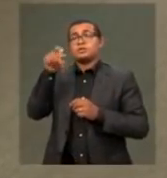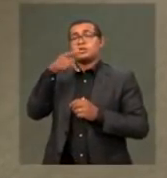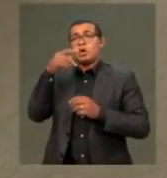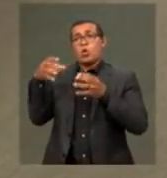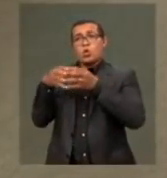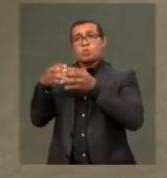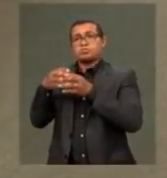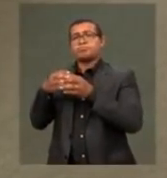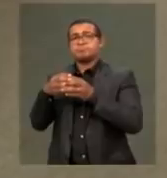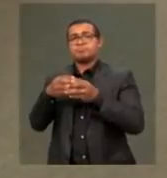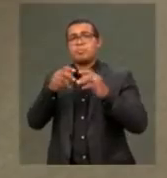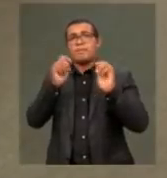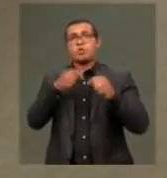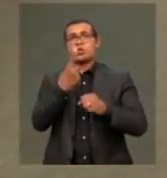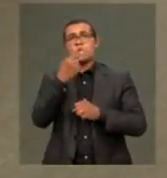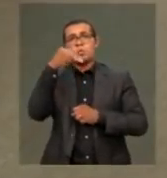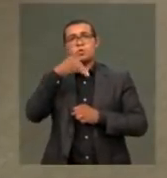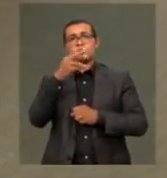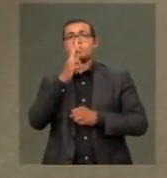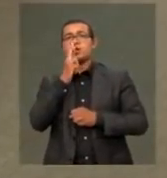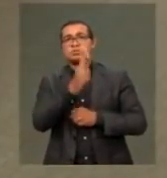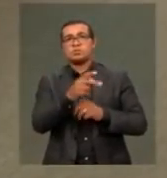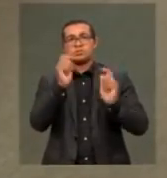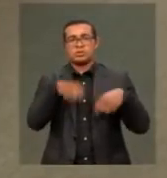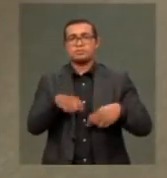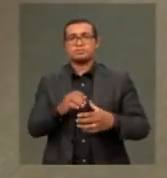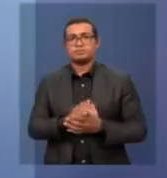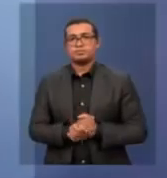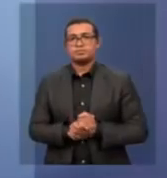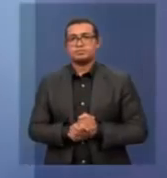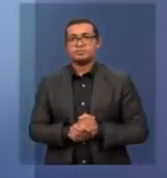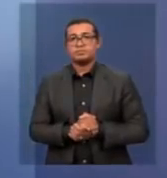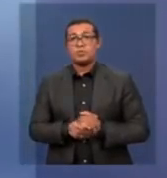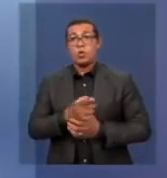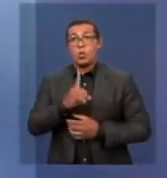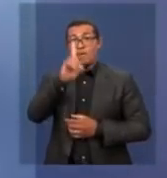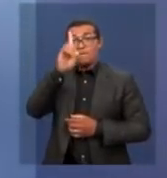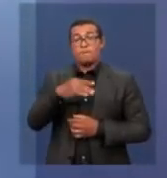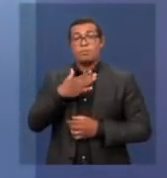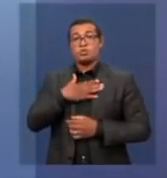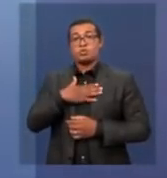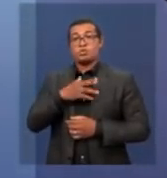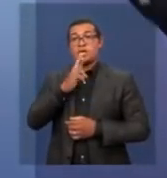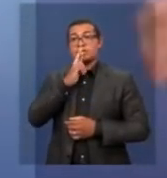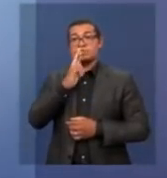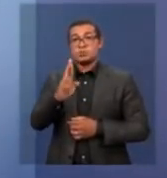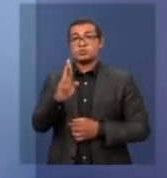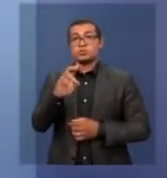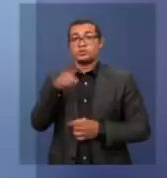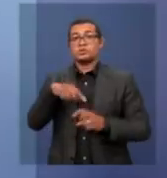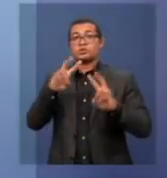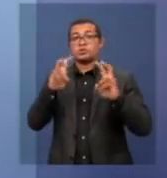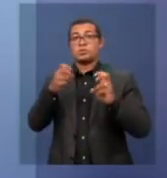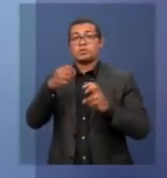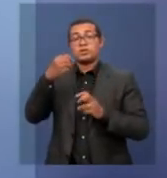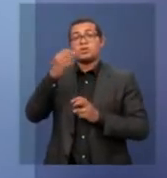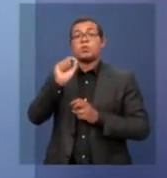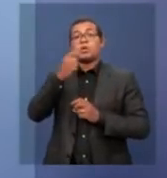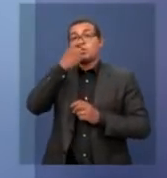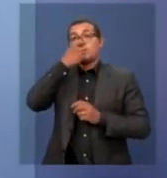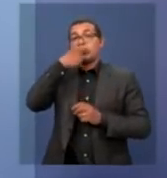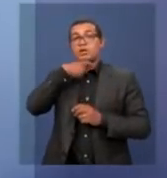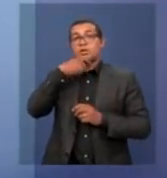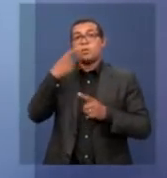direito a 1 minuto de resposta de direito de resposta por favor meu direito de respostas é de resposta com relação ao candidato ideal mesmo